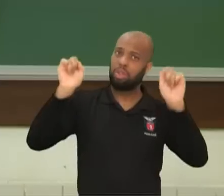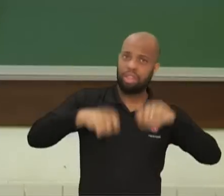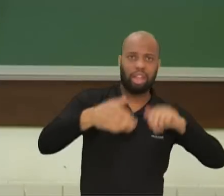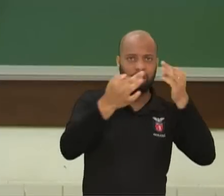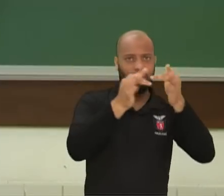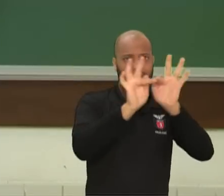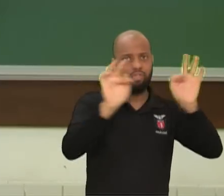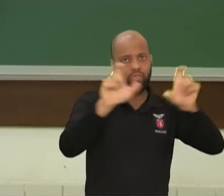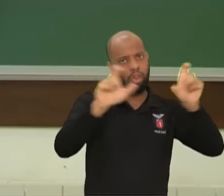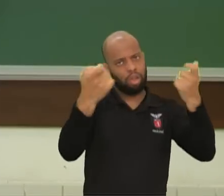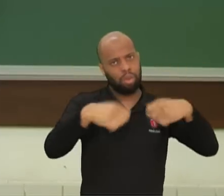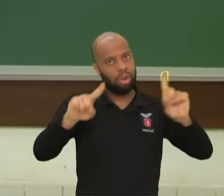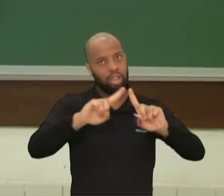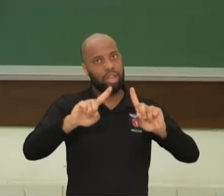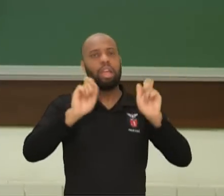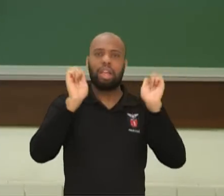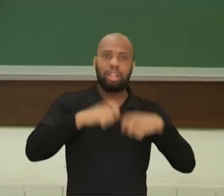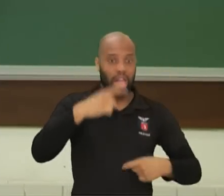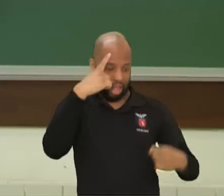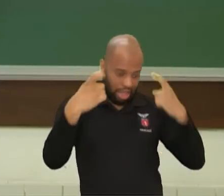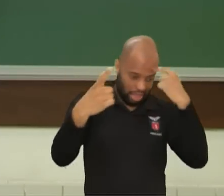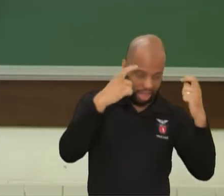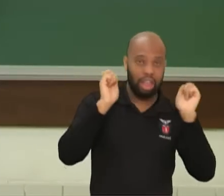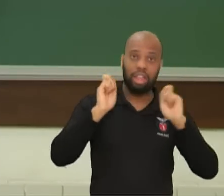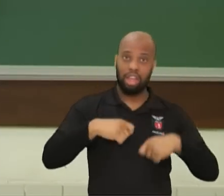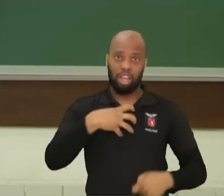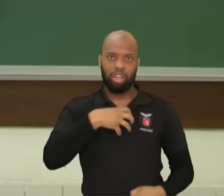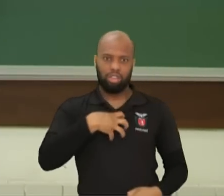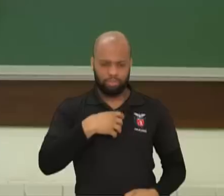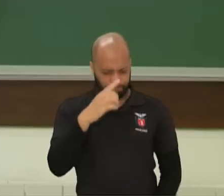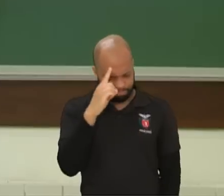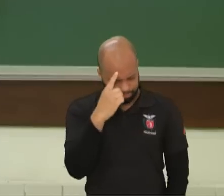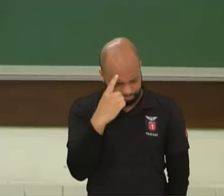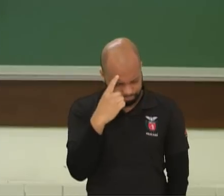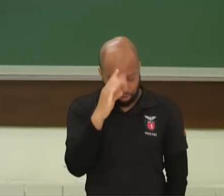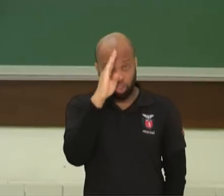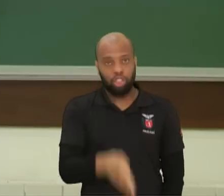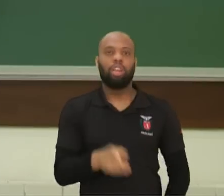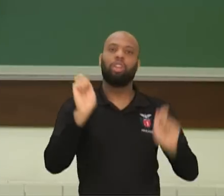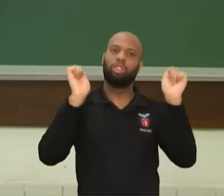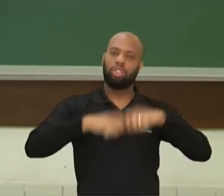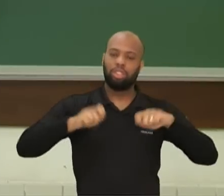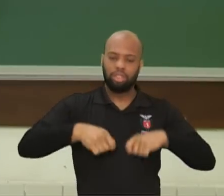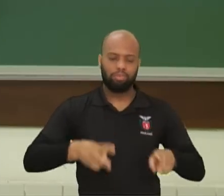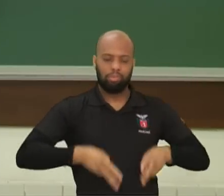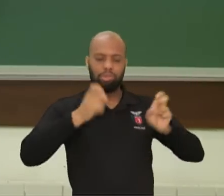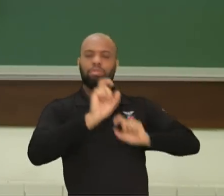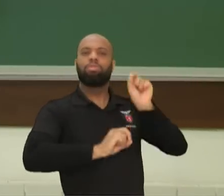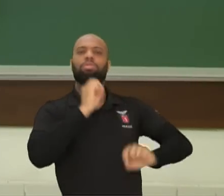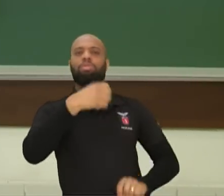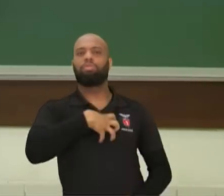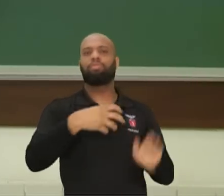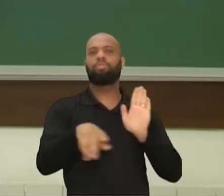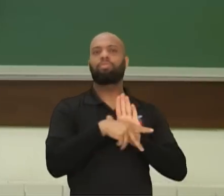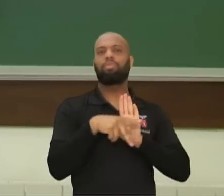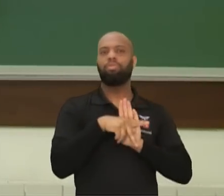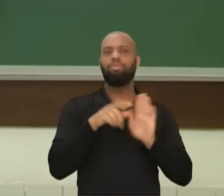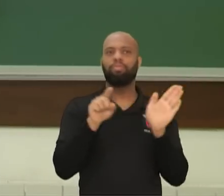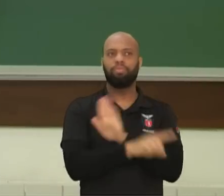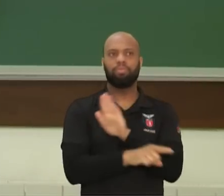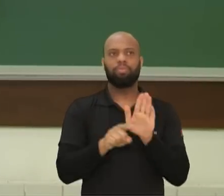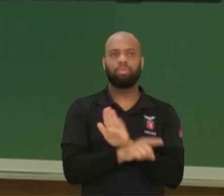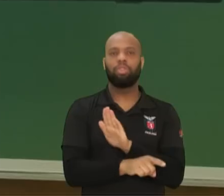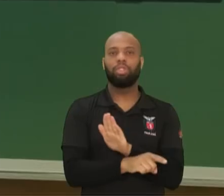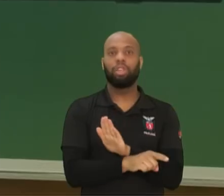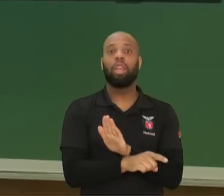também, tá bom? Que fica até mais tranquilo. É só olhar ali, perceber o que o exercício está pedindo, tá bom? Agora,